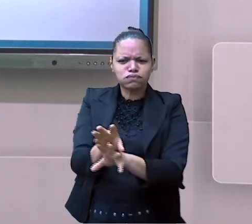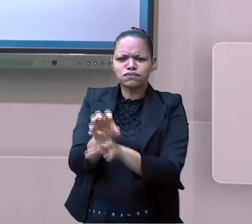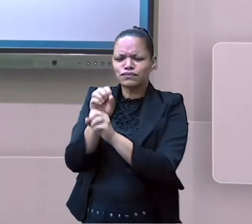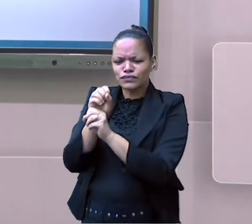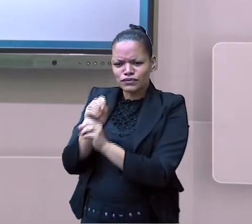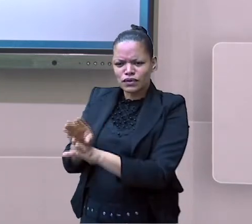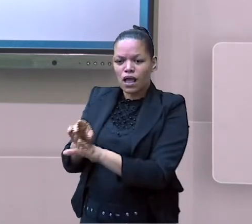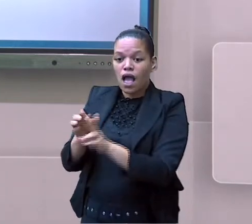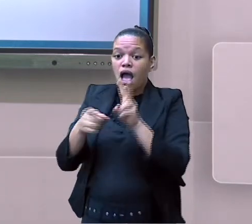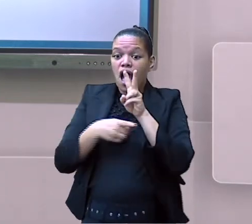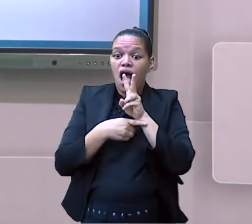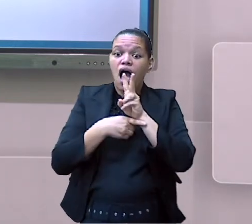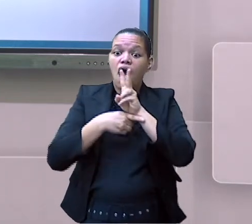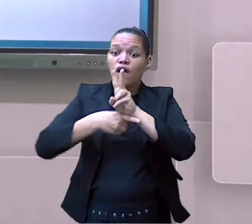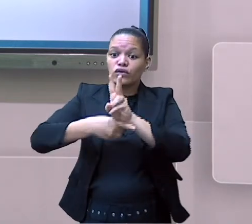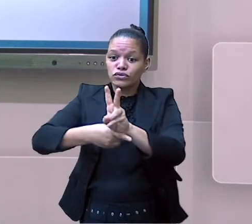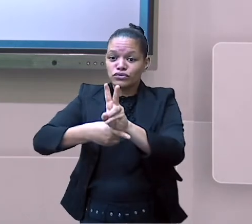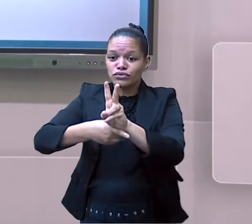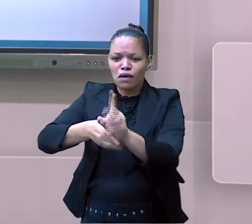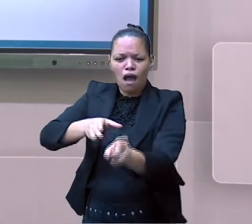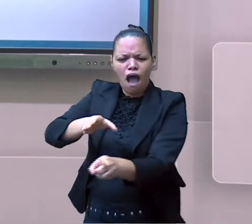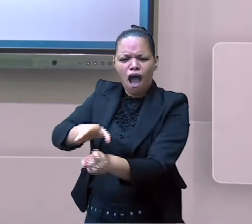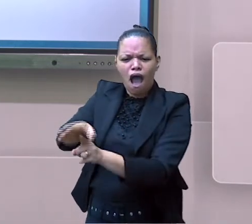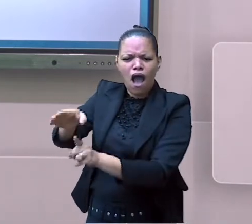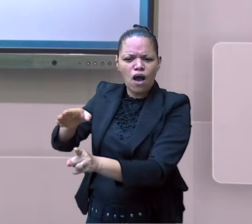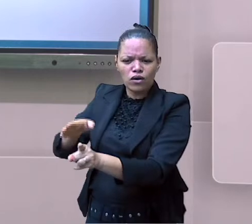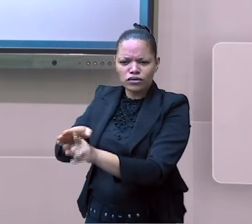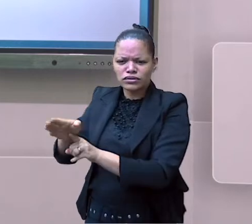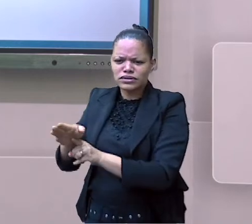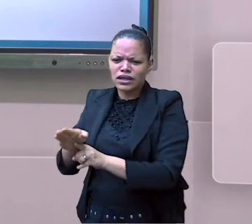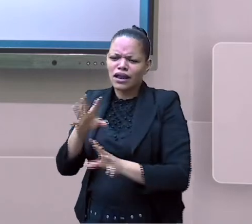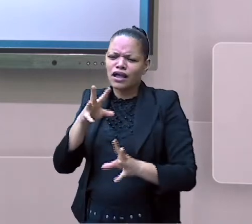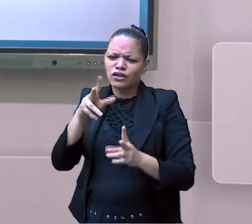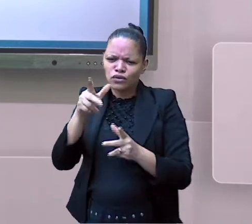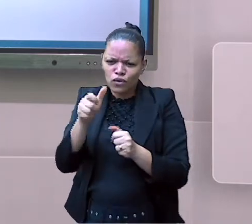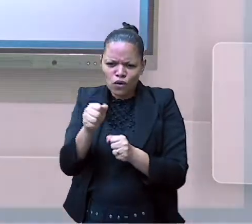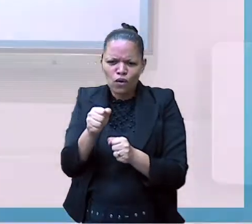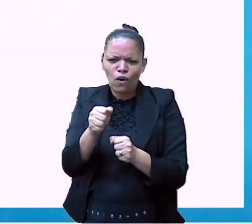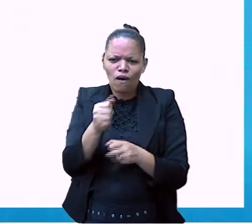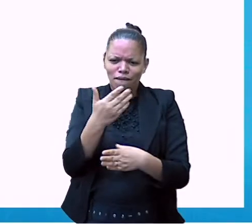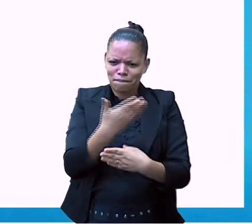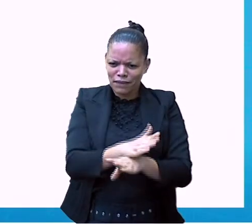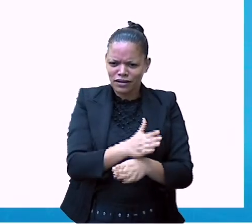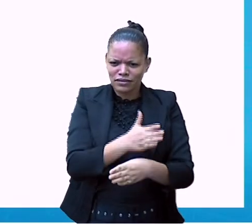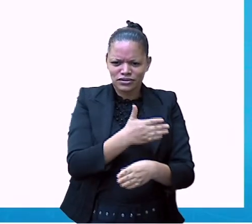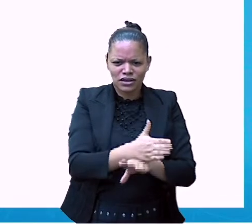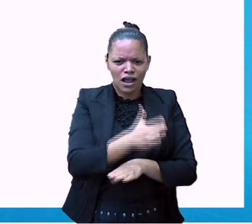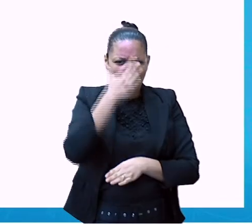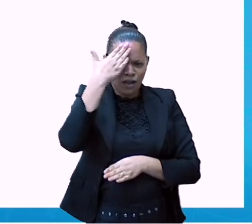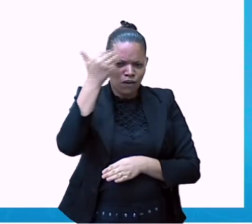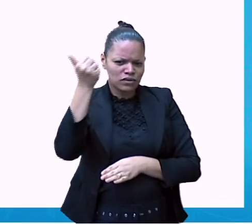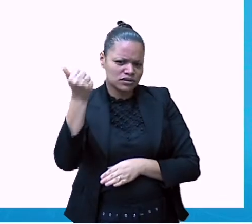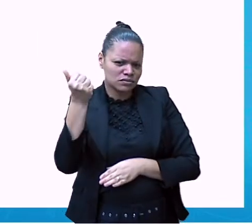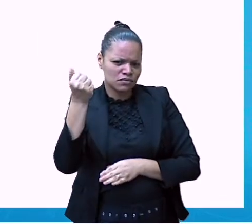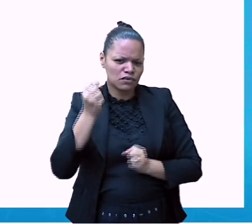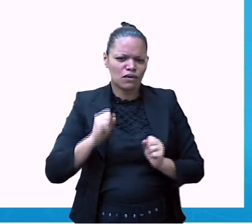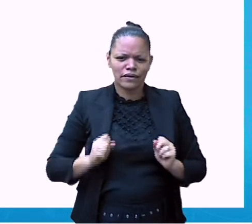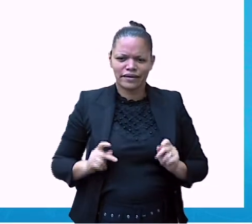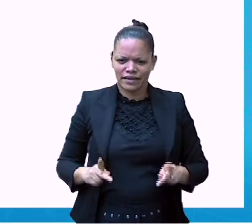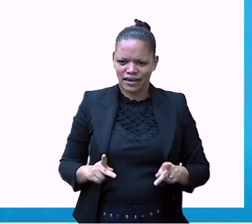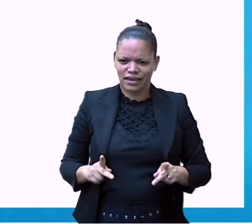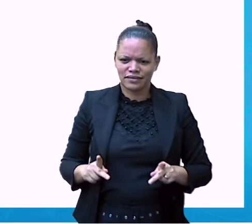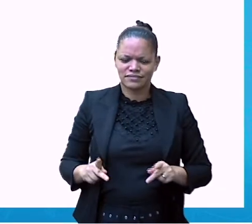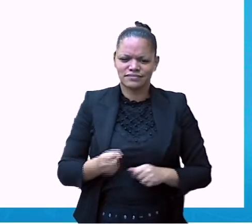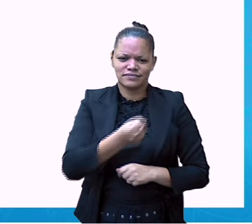que o estudante tem em colocar em prática esse conhecimento. Vamos agora para 4. O que